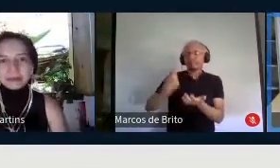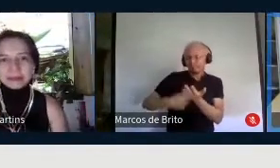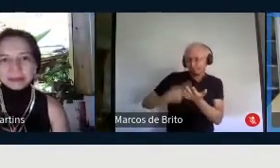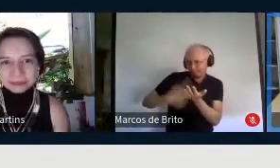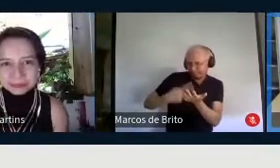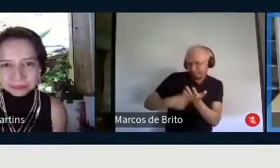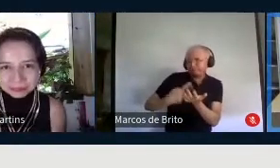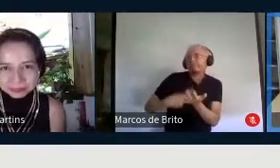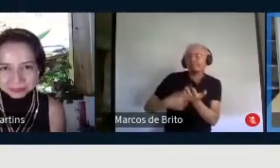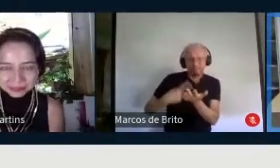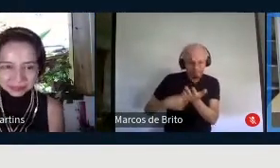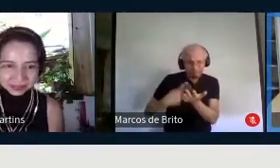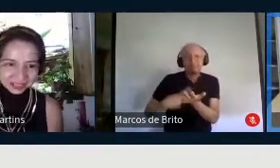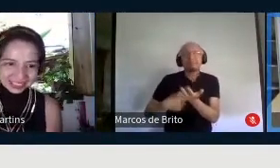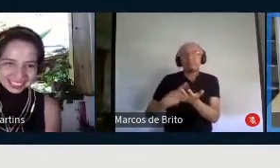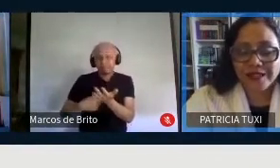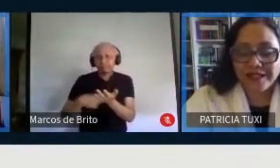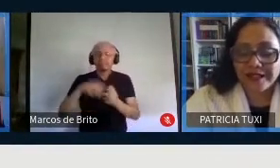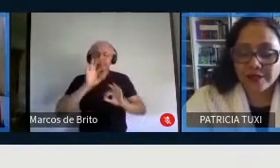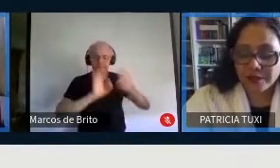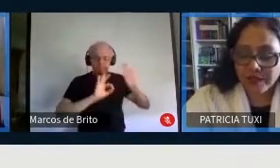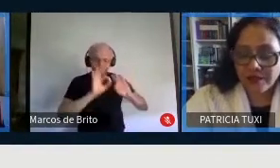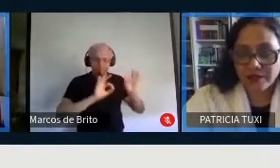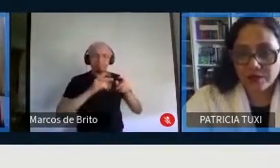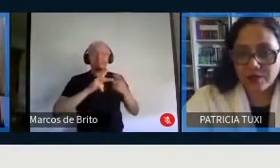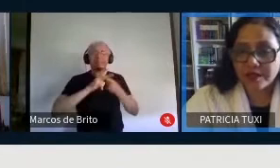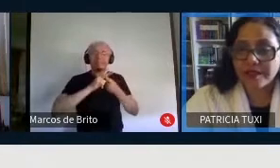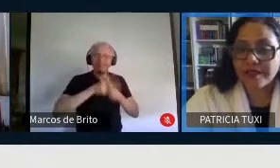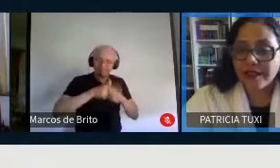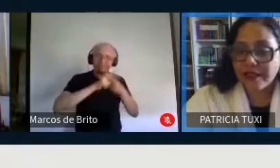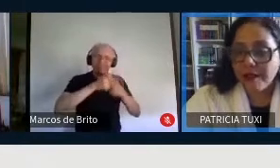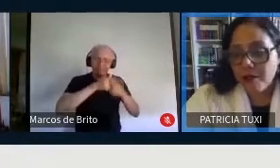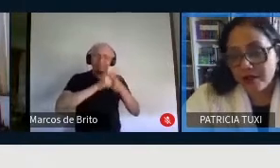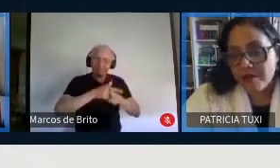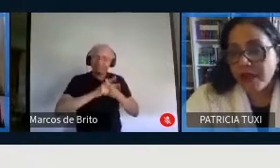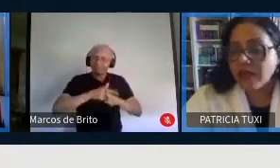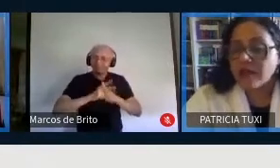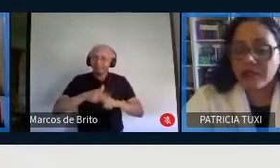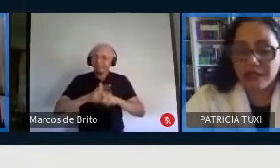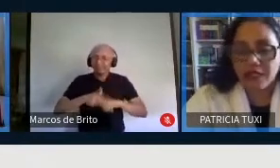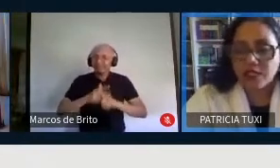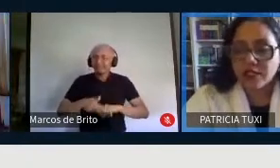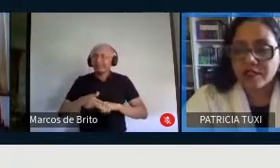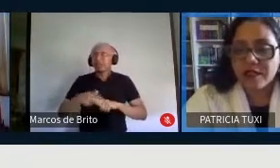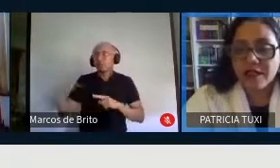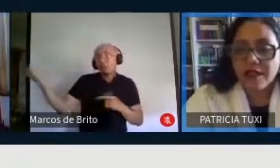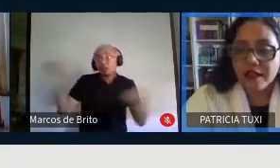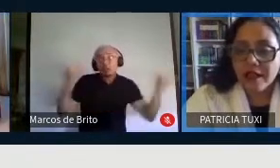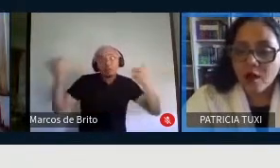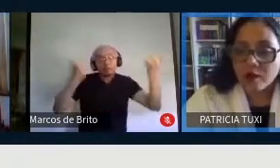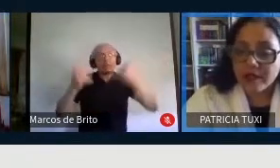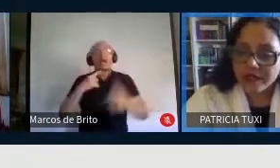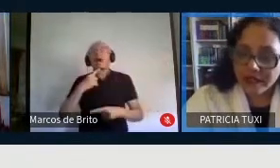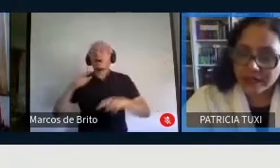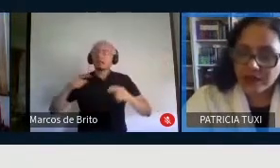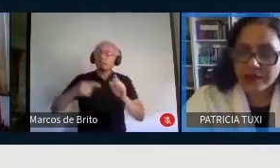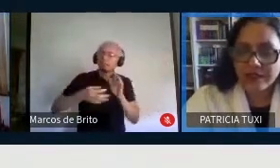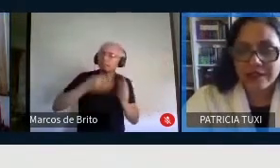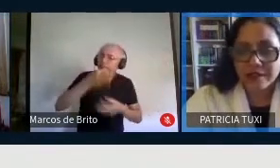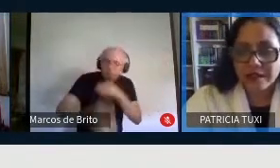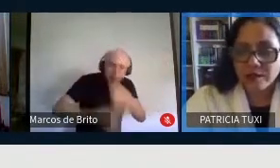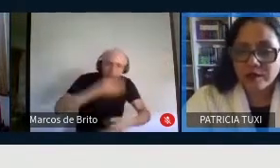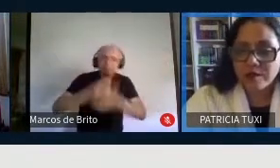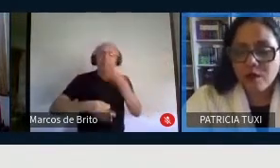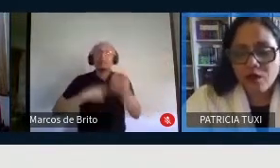para fazer todas as observações e apontamentos e críticas, e com certeza